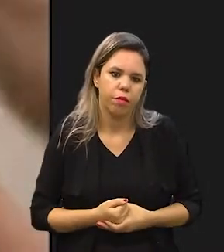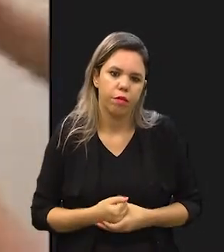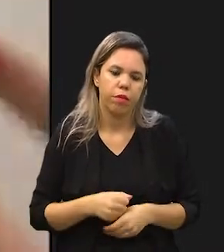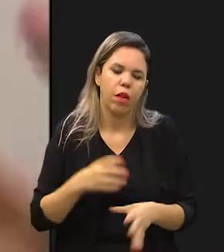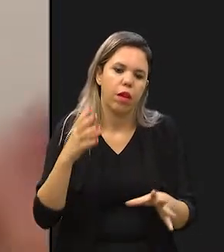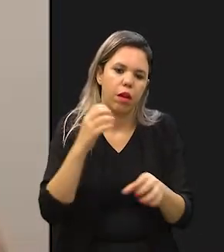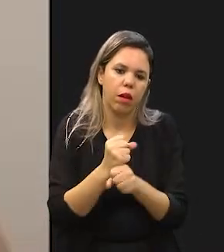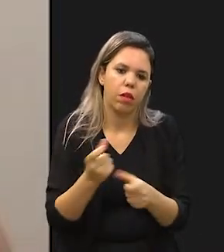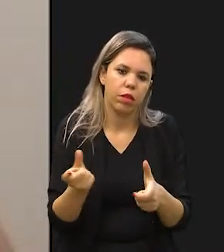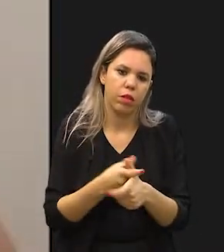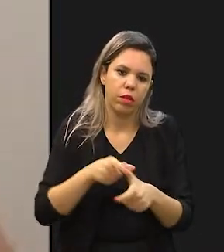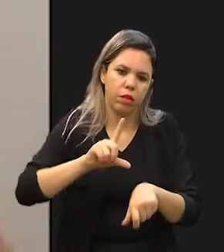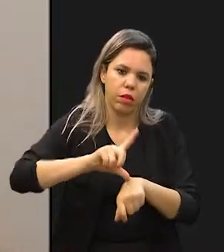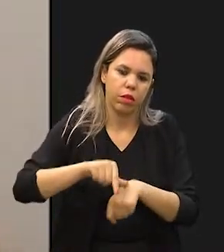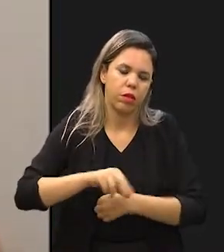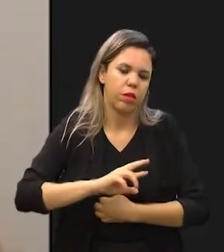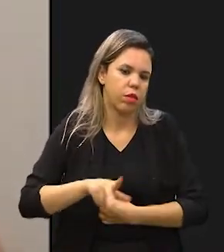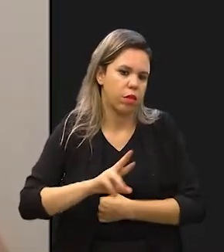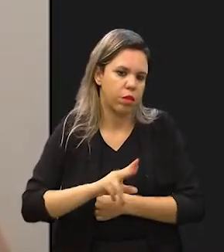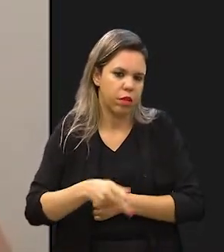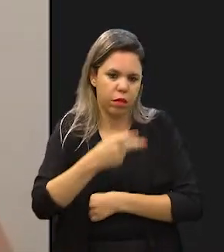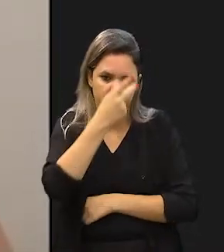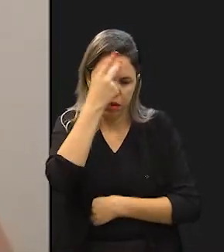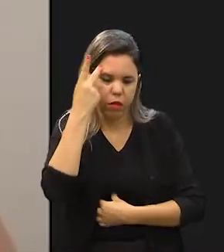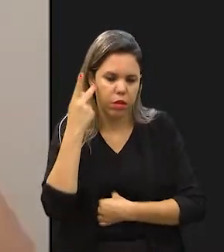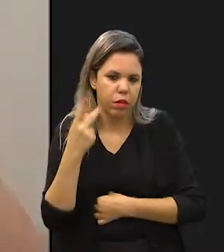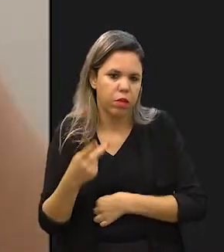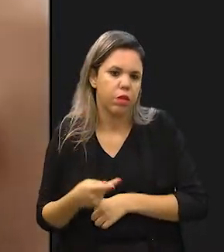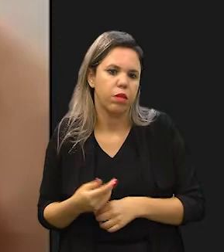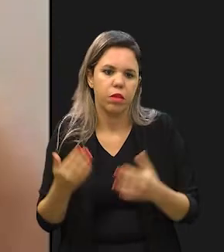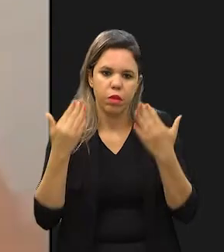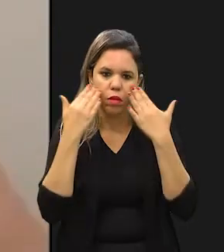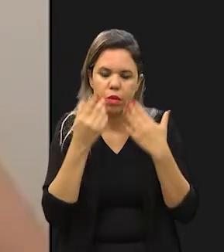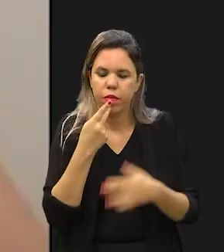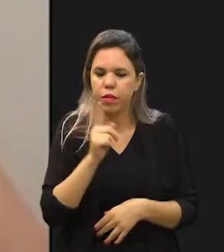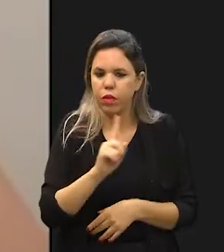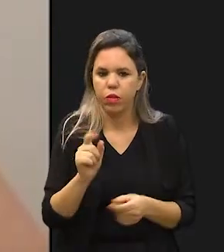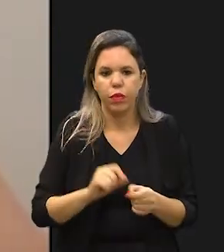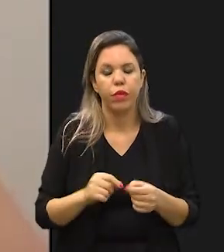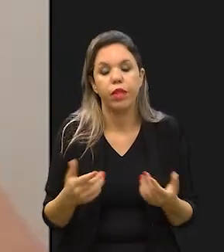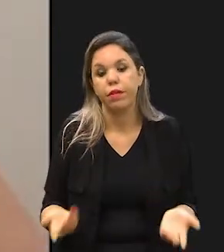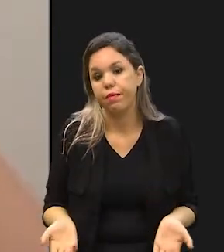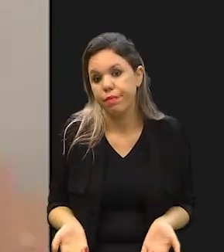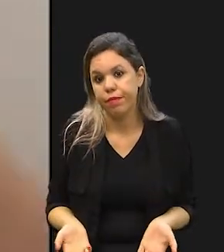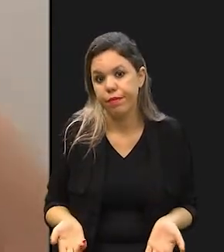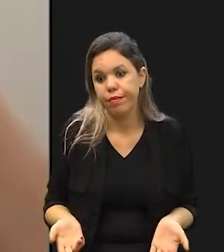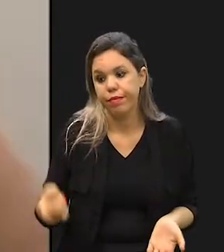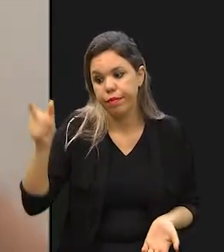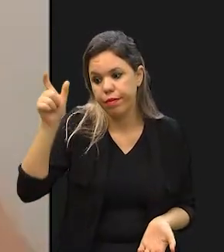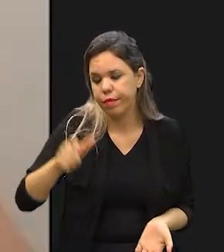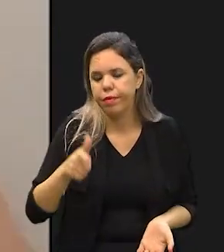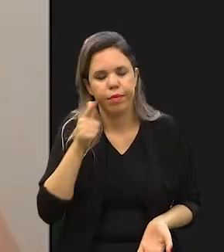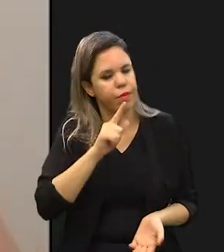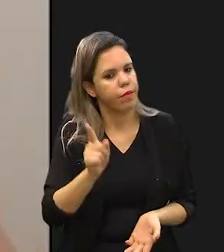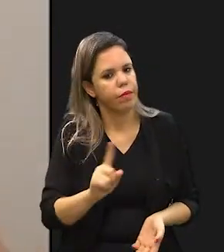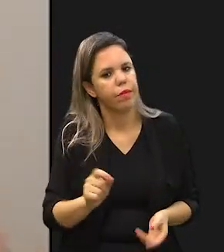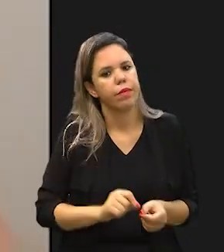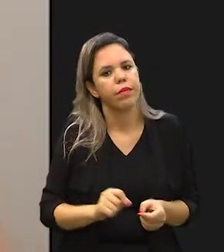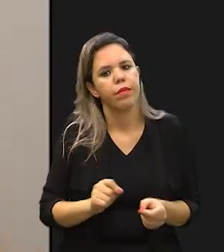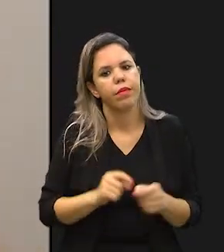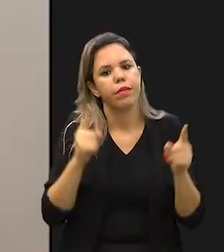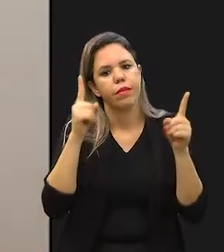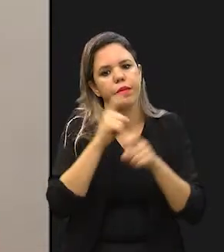contas atrasadas, e você vê que não é porque a pessoa se dispõe a falar, não, não vou fazer. É uma pessoa que não consegue, né?